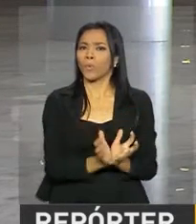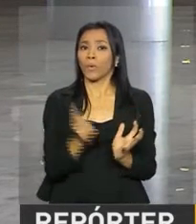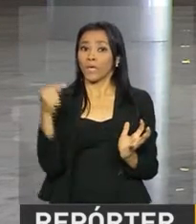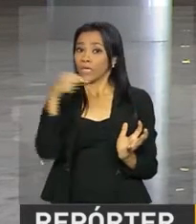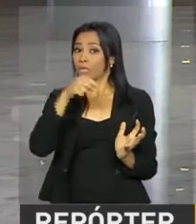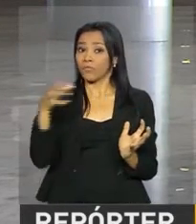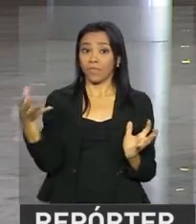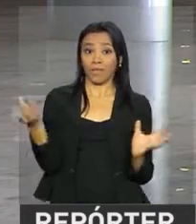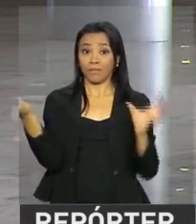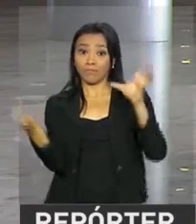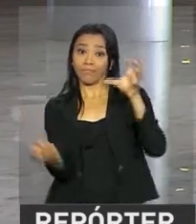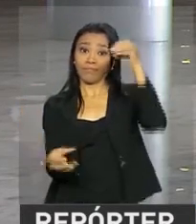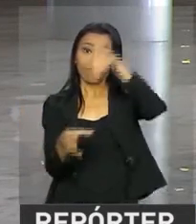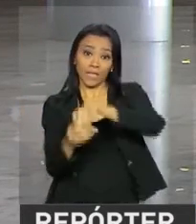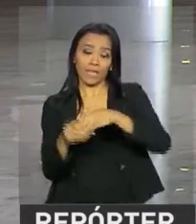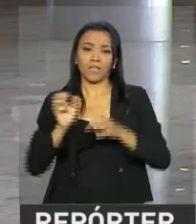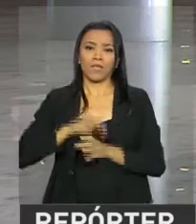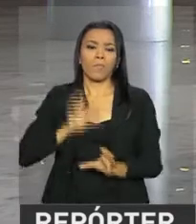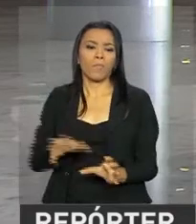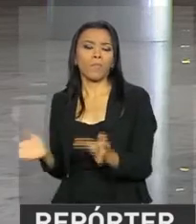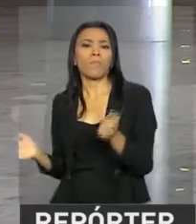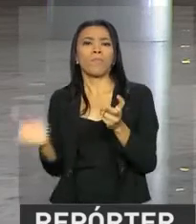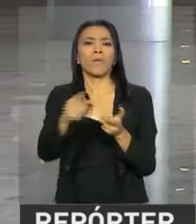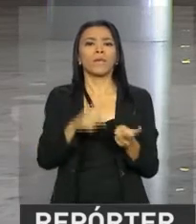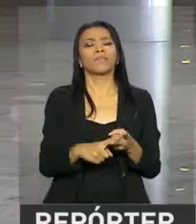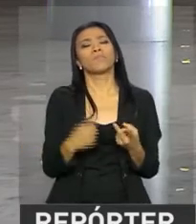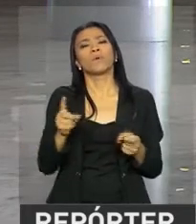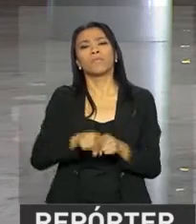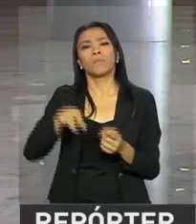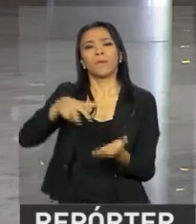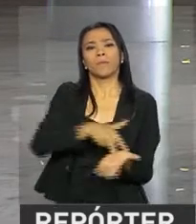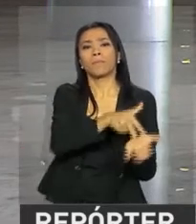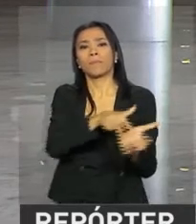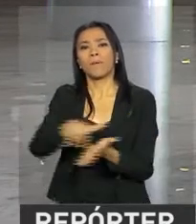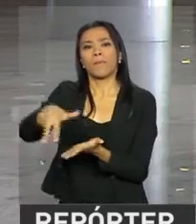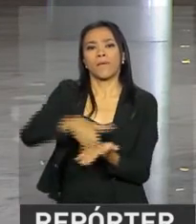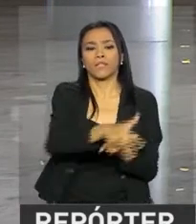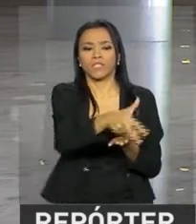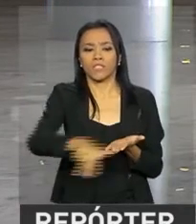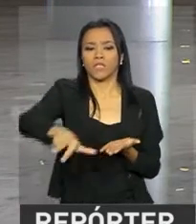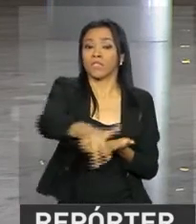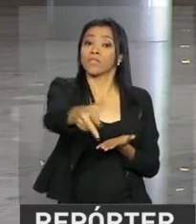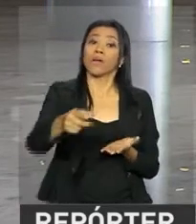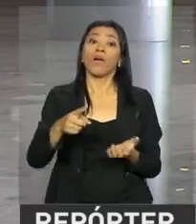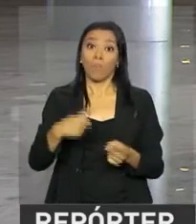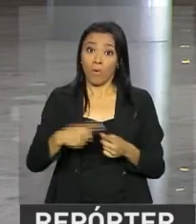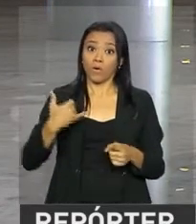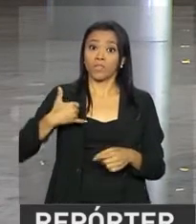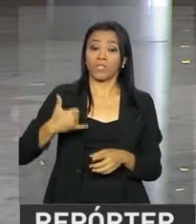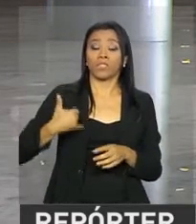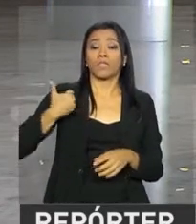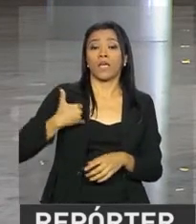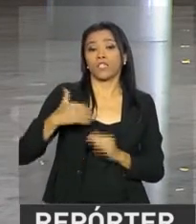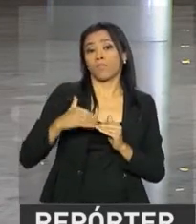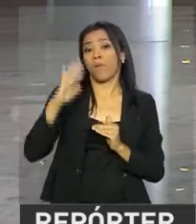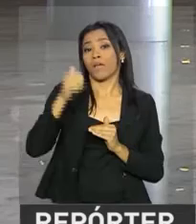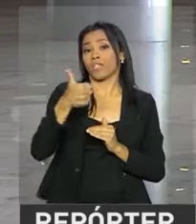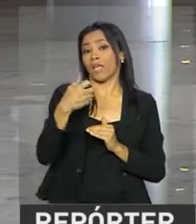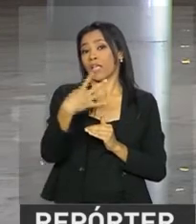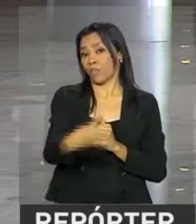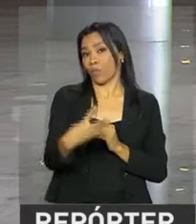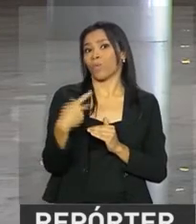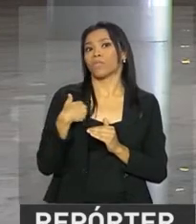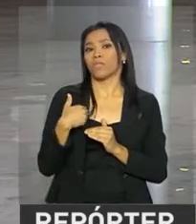e paralímpico, como beisebol, futebol e patinação. Podem se inscrever atletas aí maiores de 14 anos que tenham tido